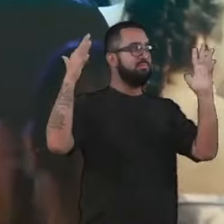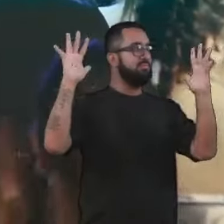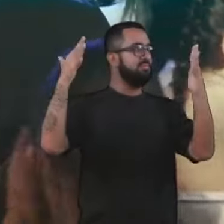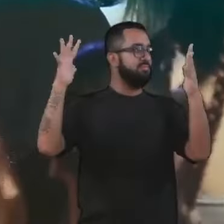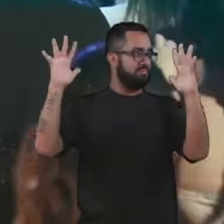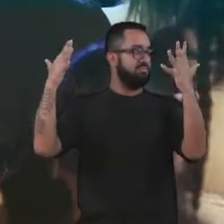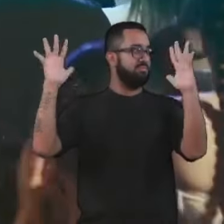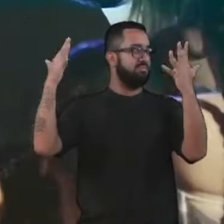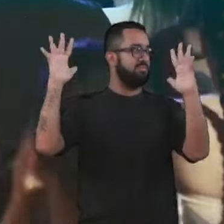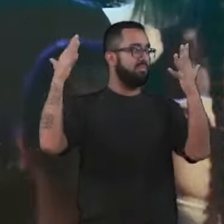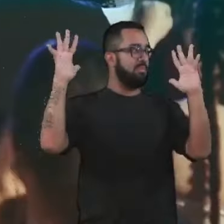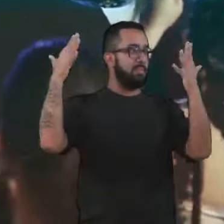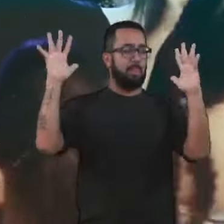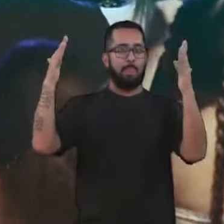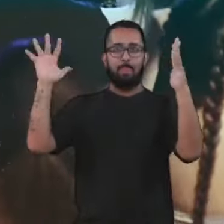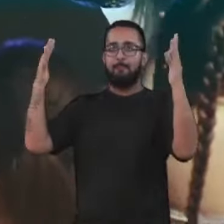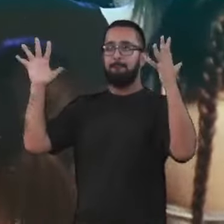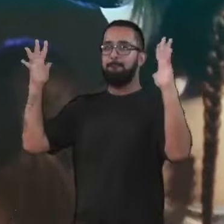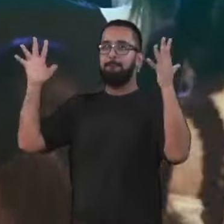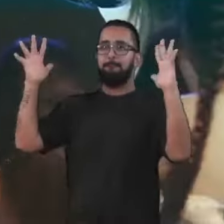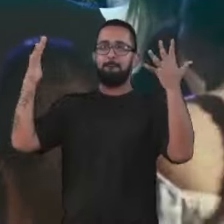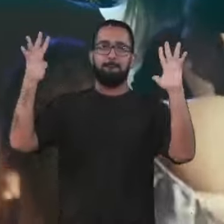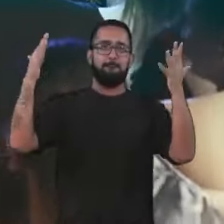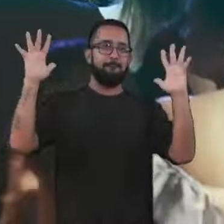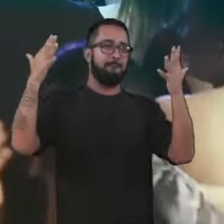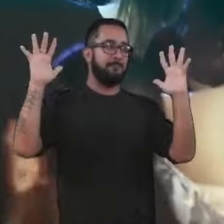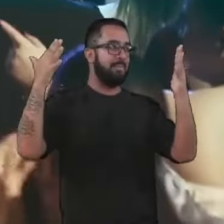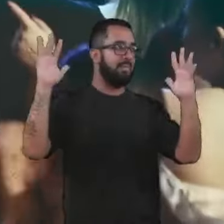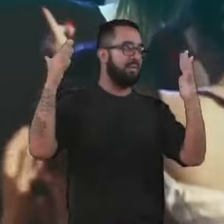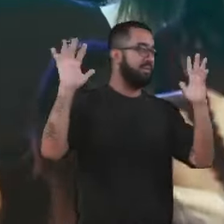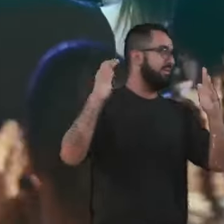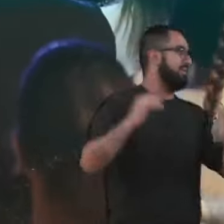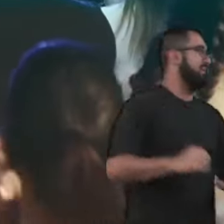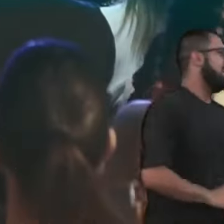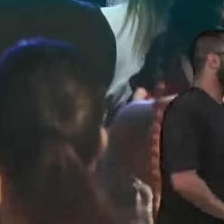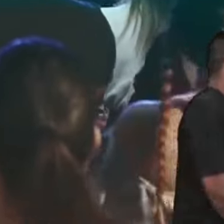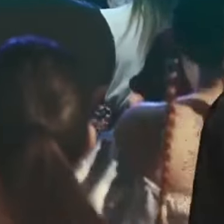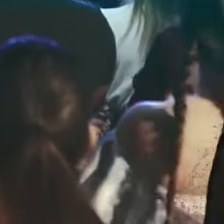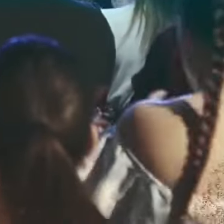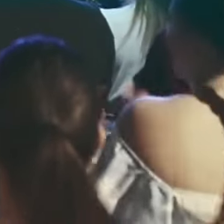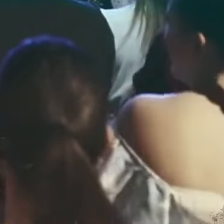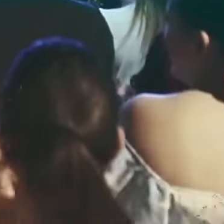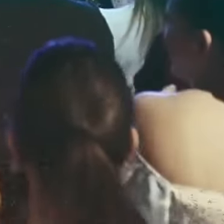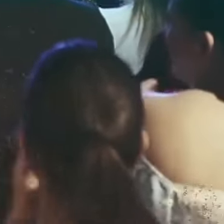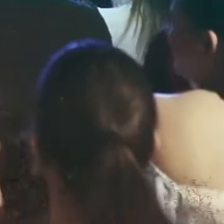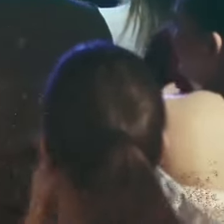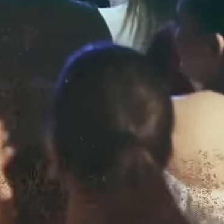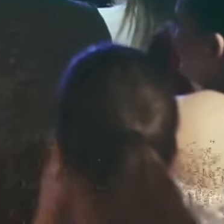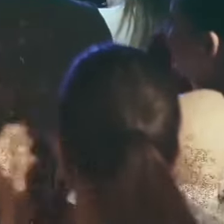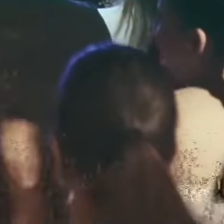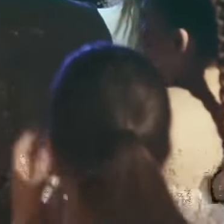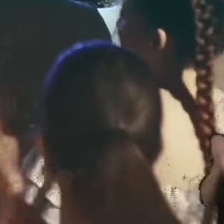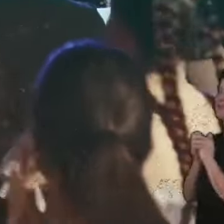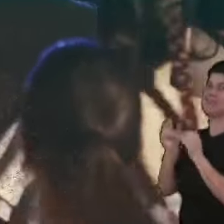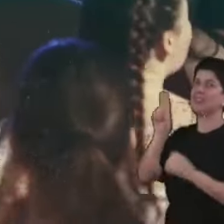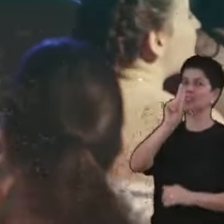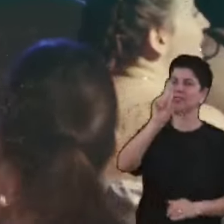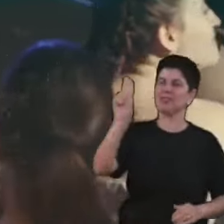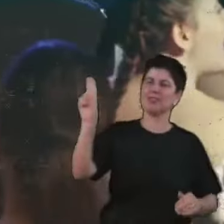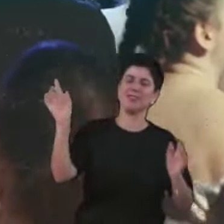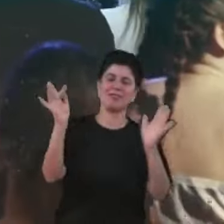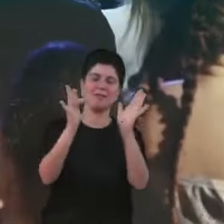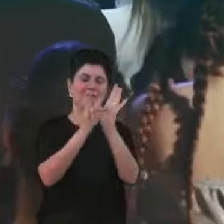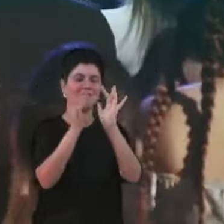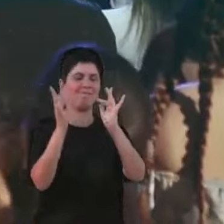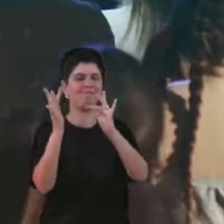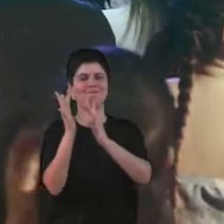Ele diz isso. Nós tomamos posse disso. Nós cremos isso. Em nome de